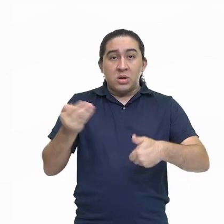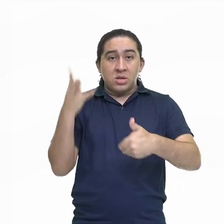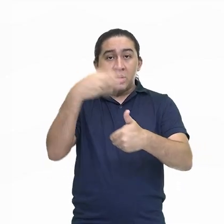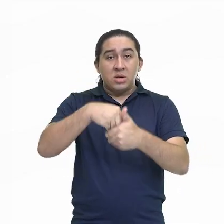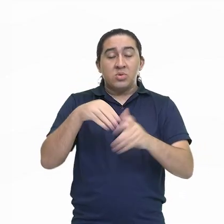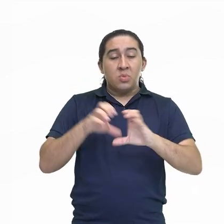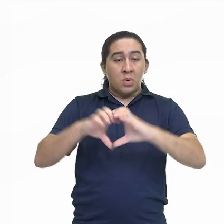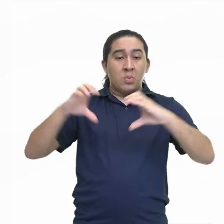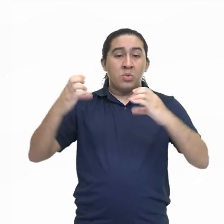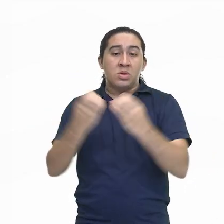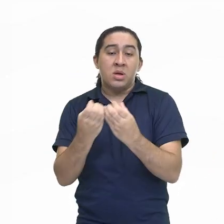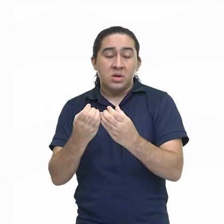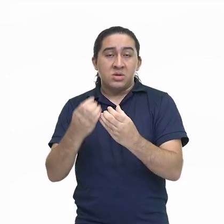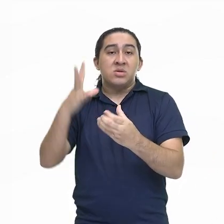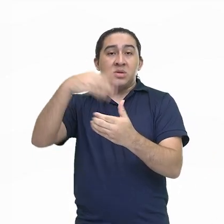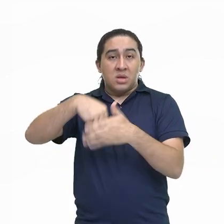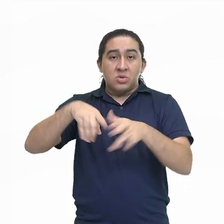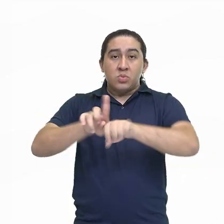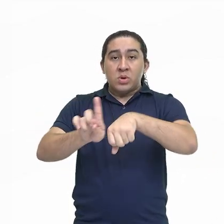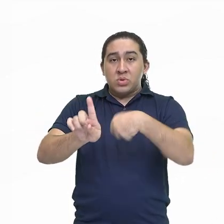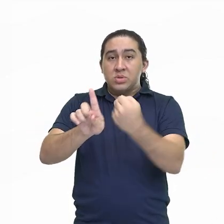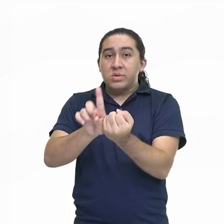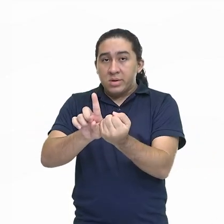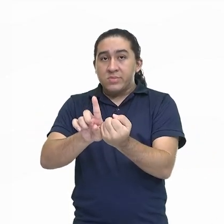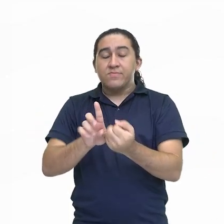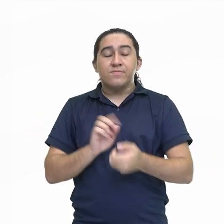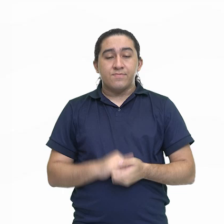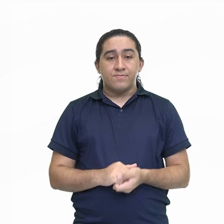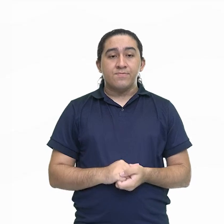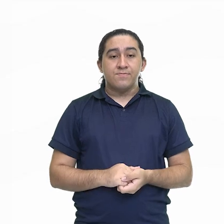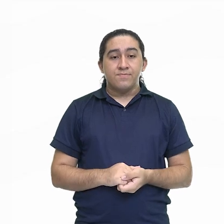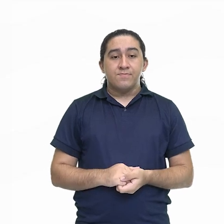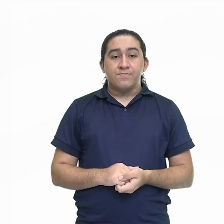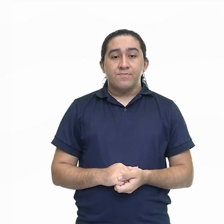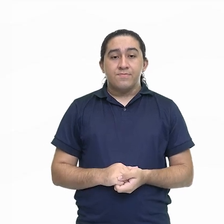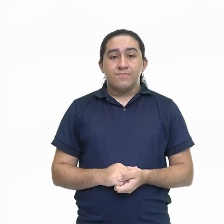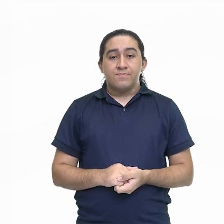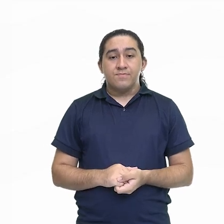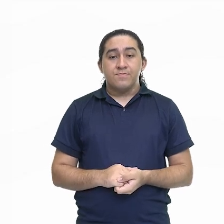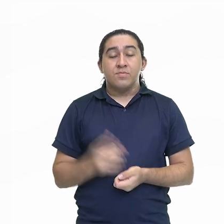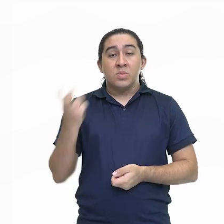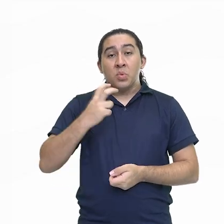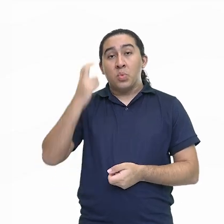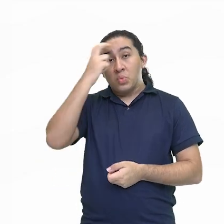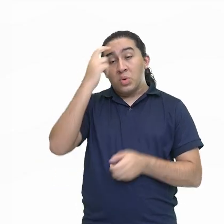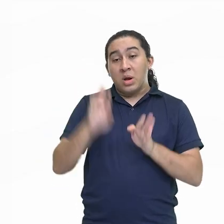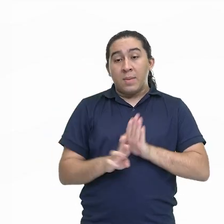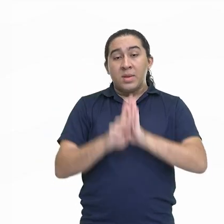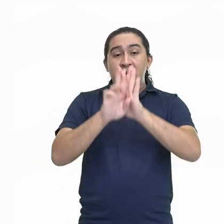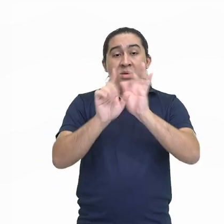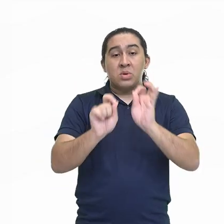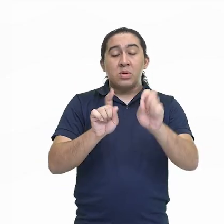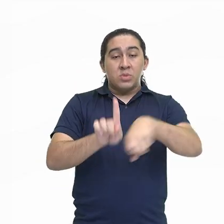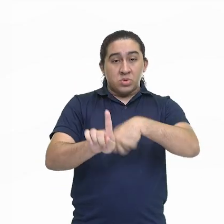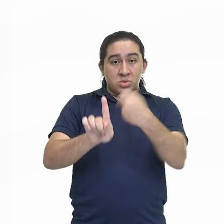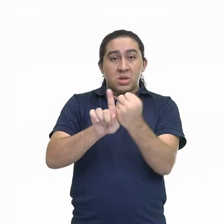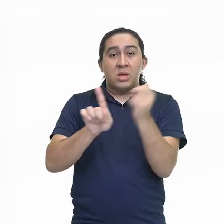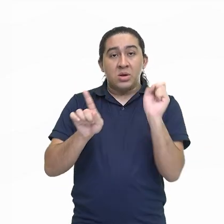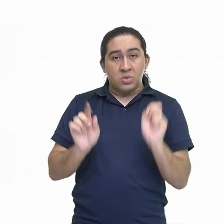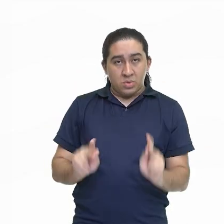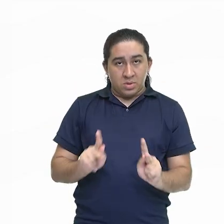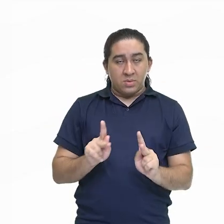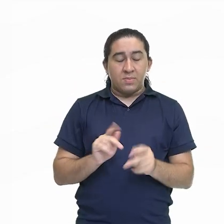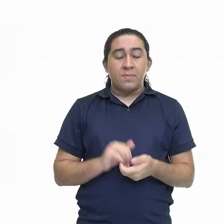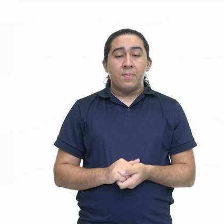de pessoas e uma determinada sociedade. Então, a cultura, geralmente, ela representa uma sociedade,